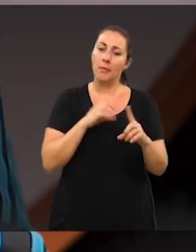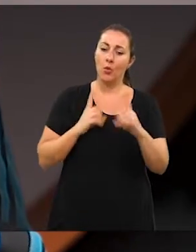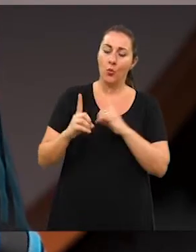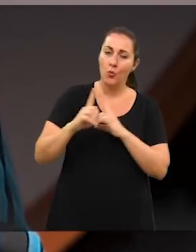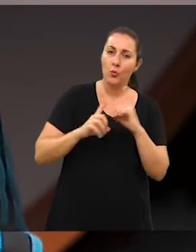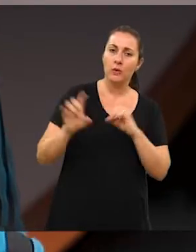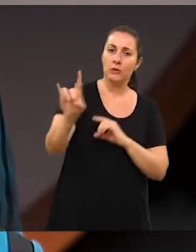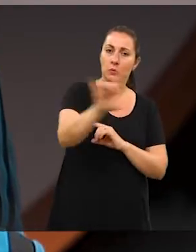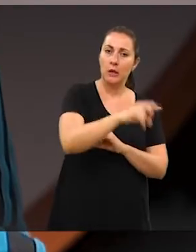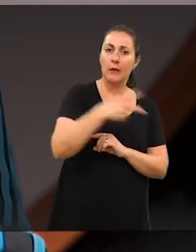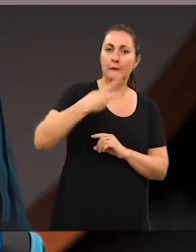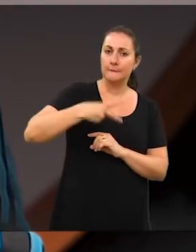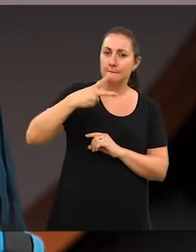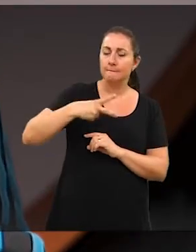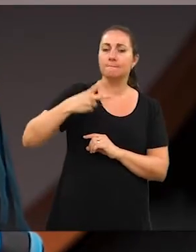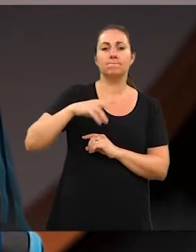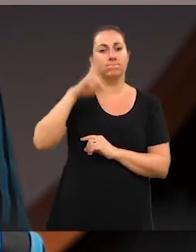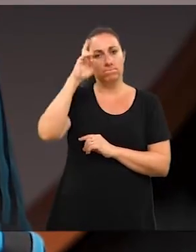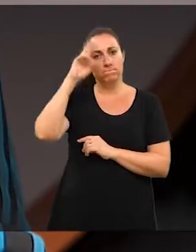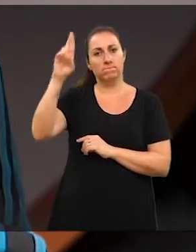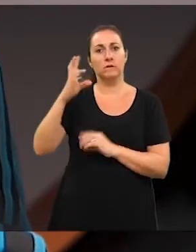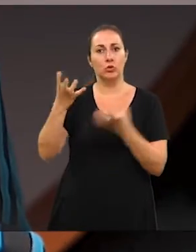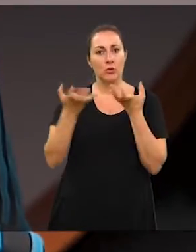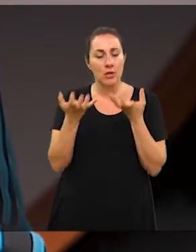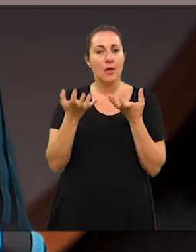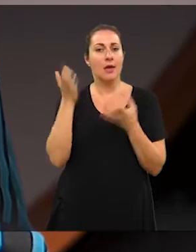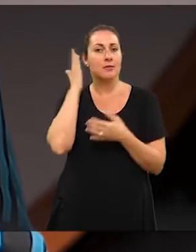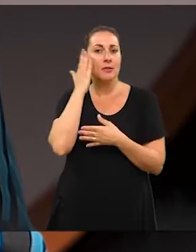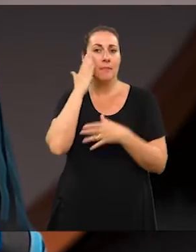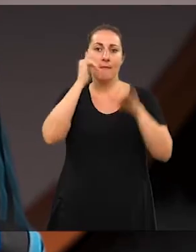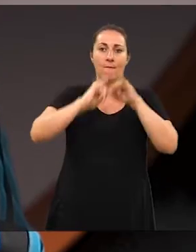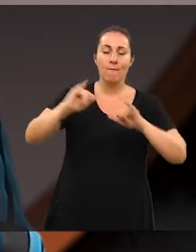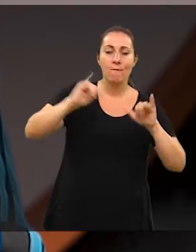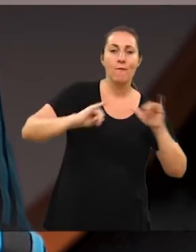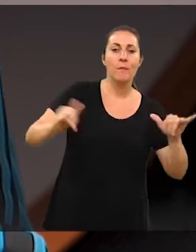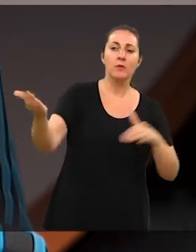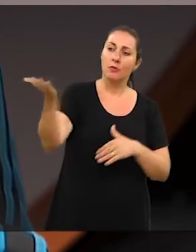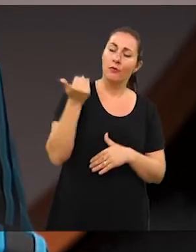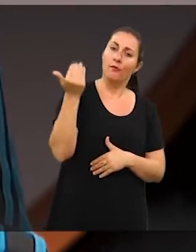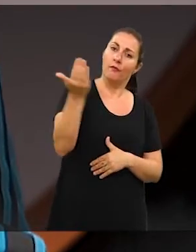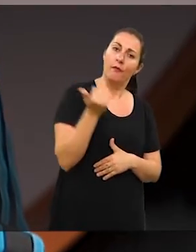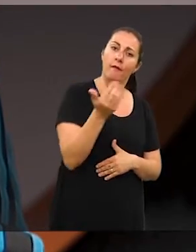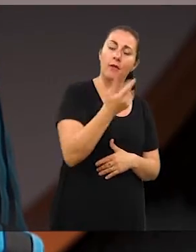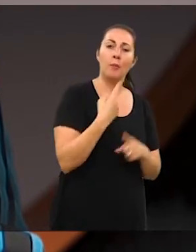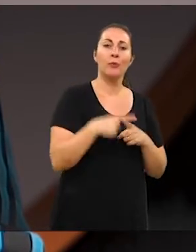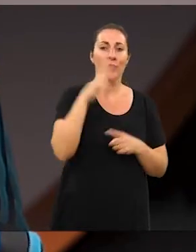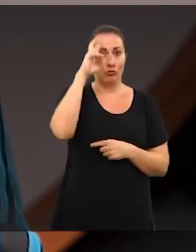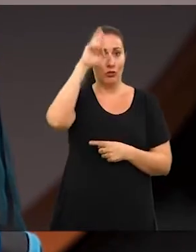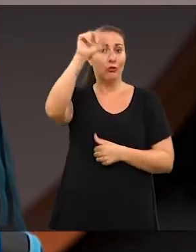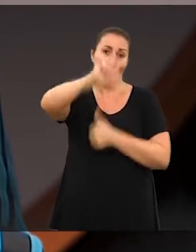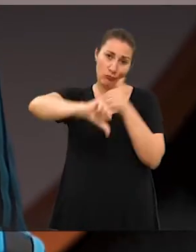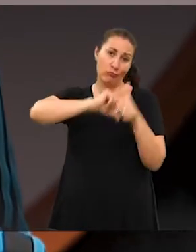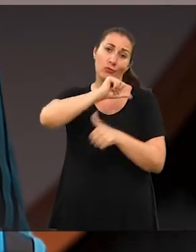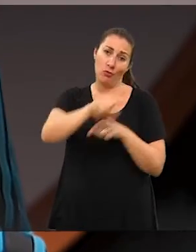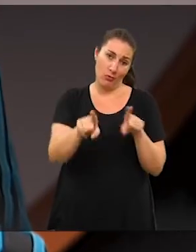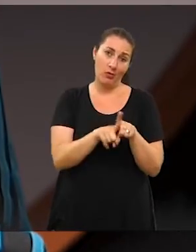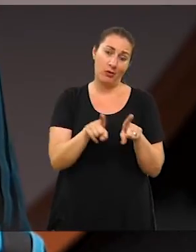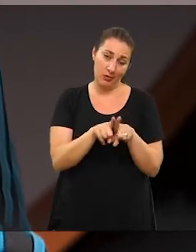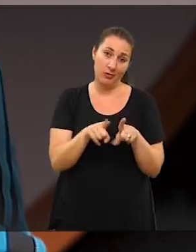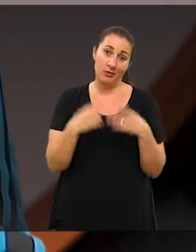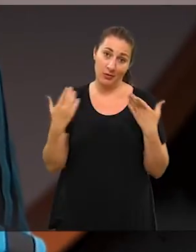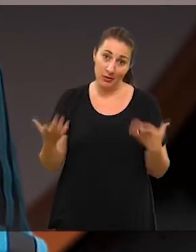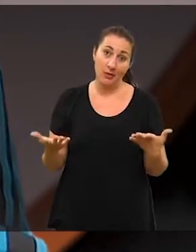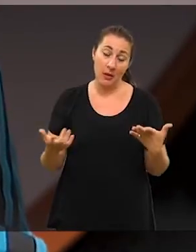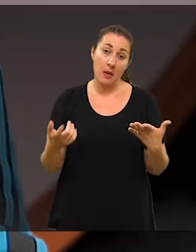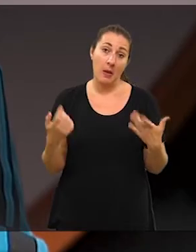próprias coordenações, vice-diretores, né, que queiram se instruir. Porque o diretor não é permanente, né? Então, a